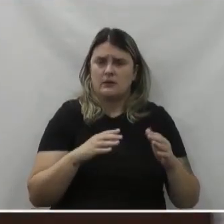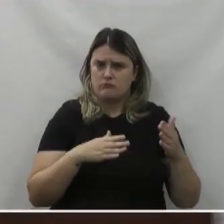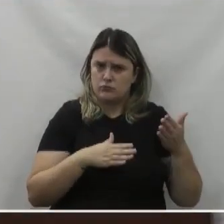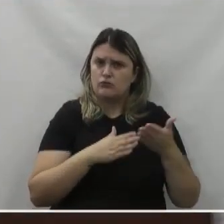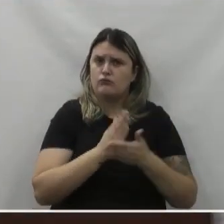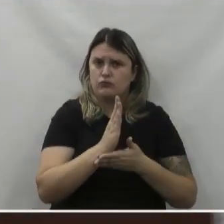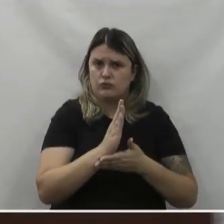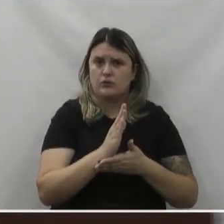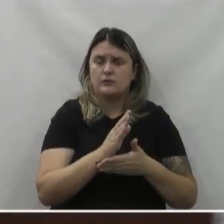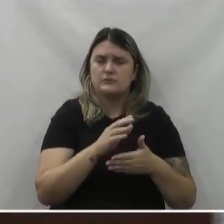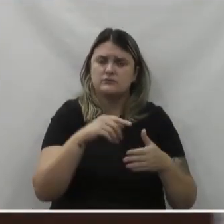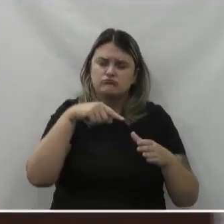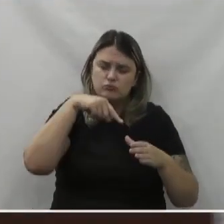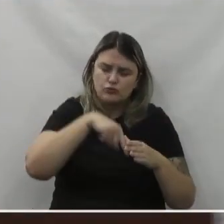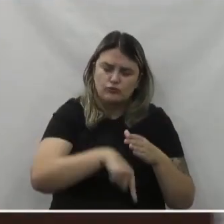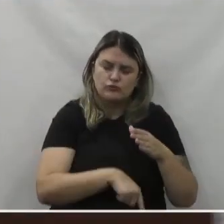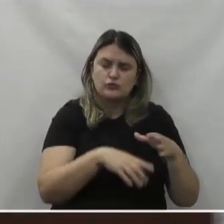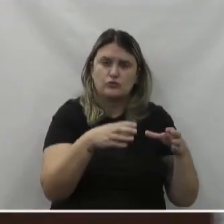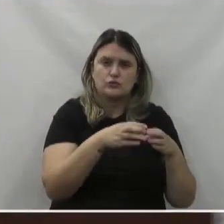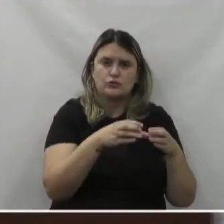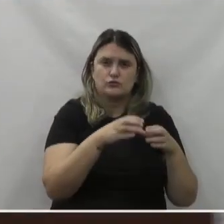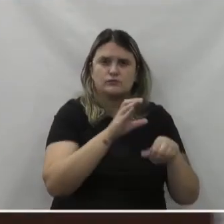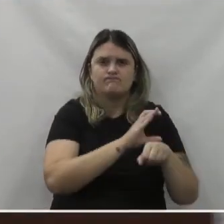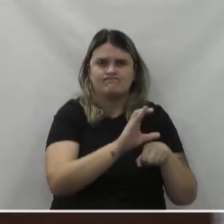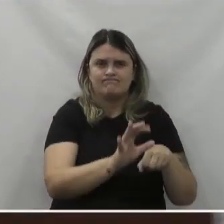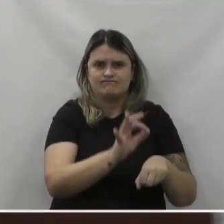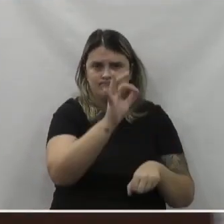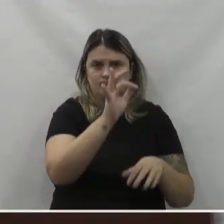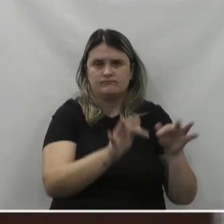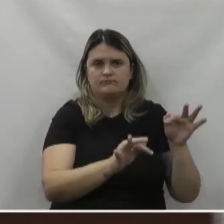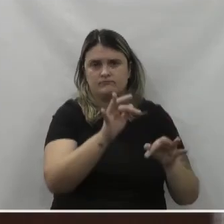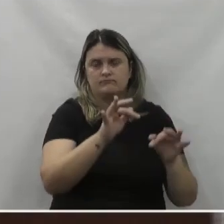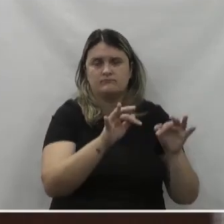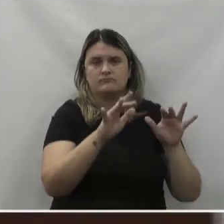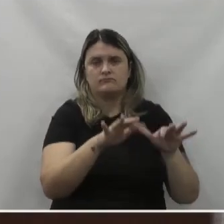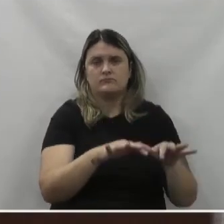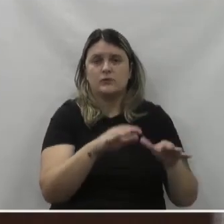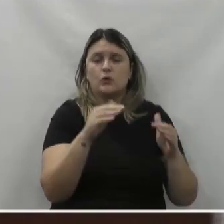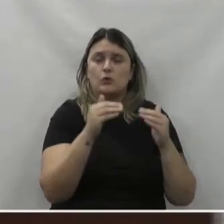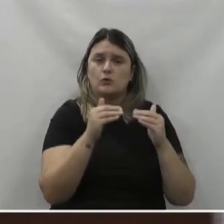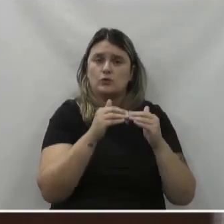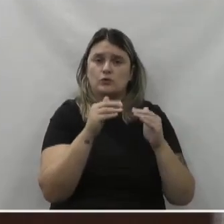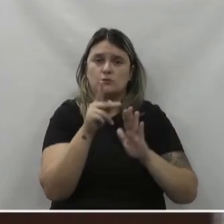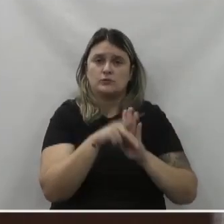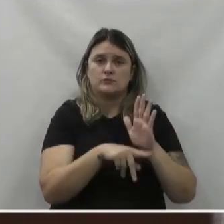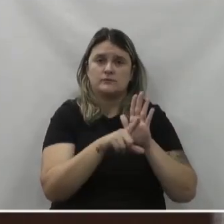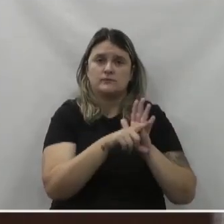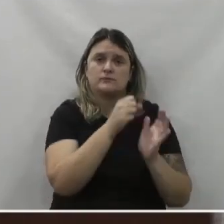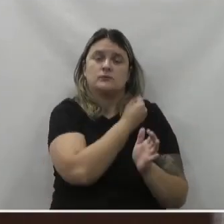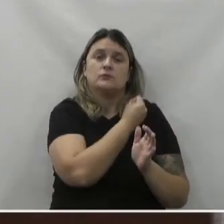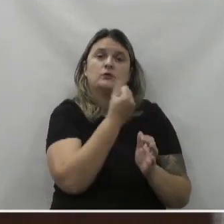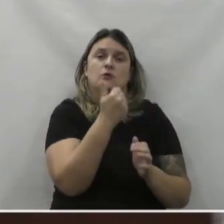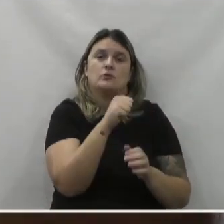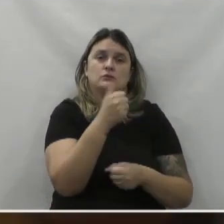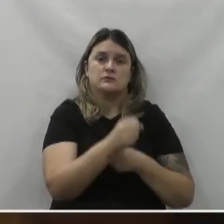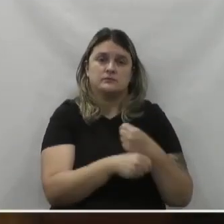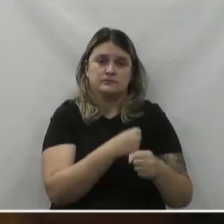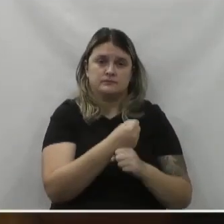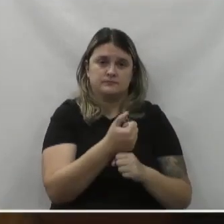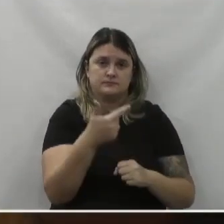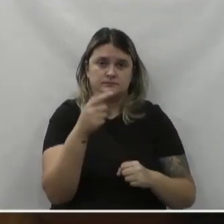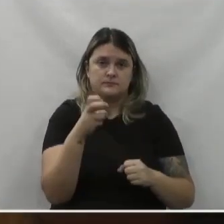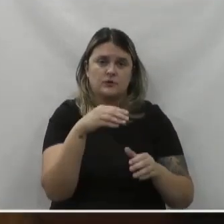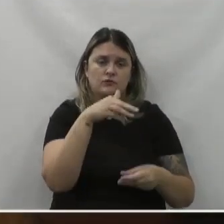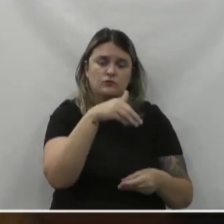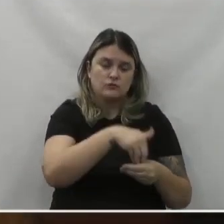Aprovado. Parecer fundamentado da Comissão de Constituição, Justiça e Redação Final. Favorável ao projeto de lei ordinária número 11, 2025. Votação do